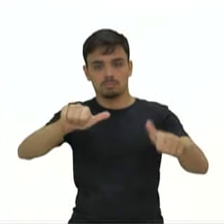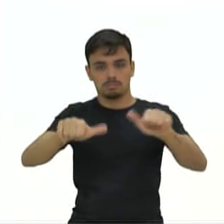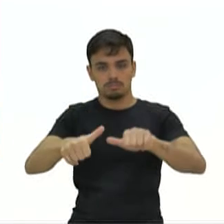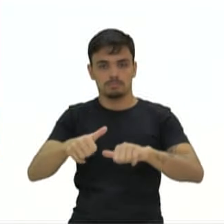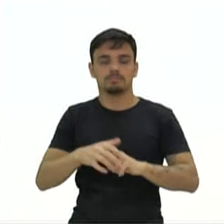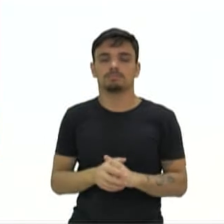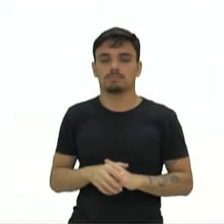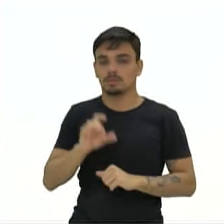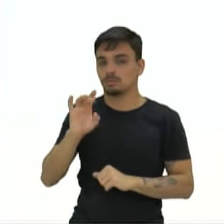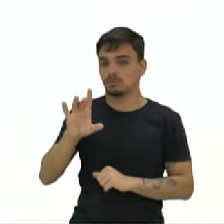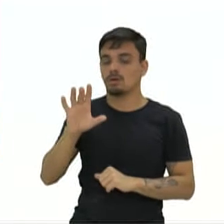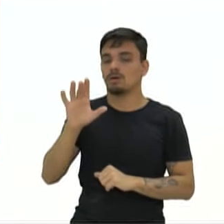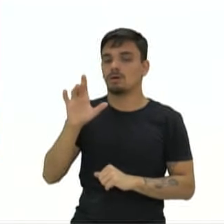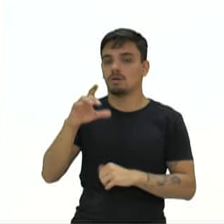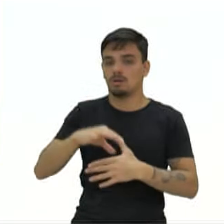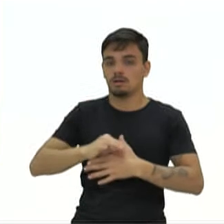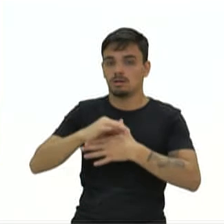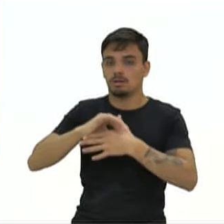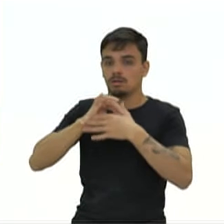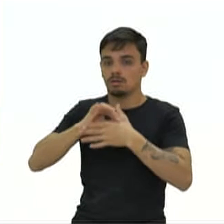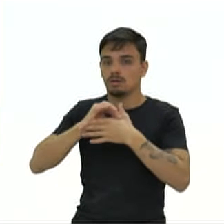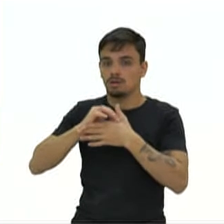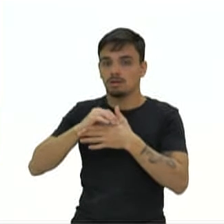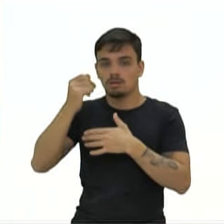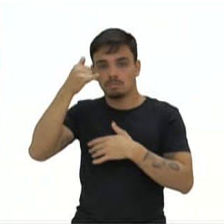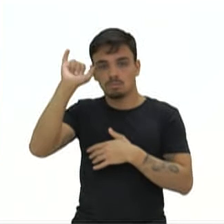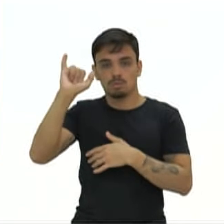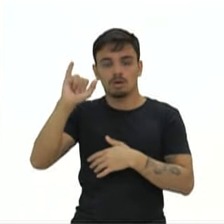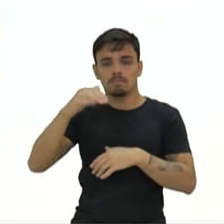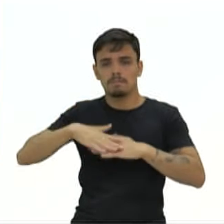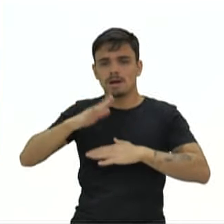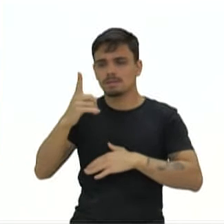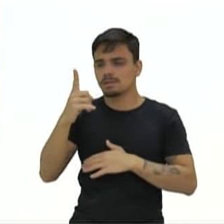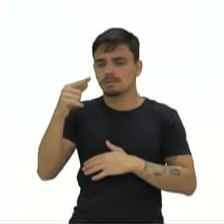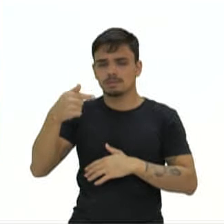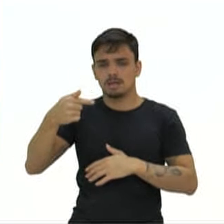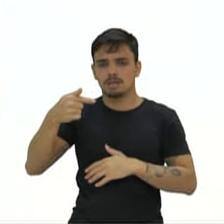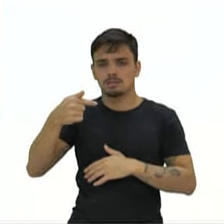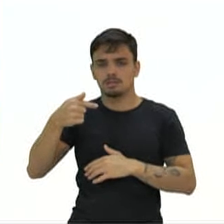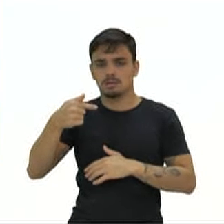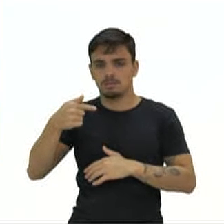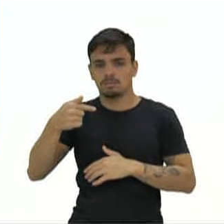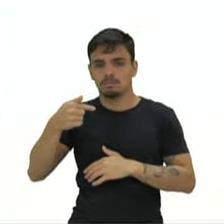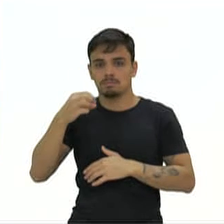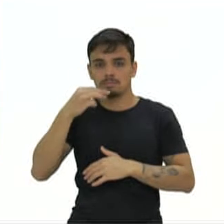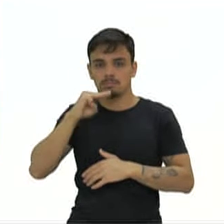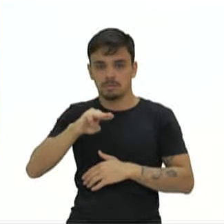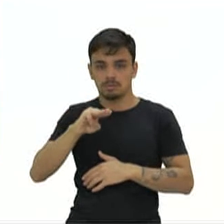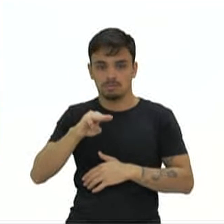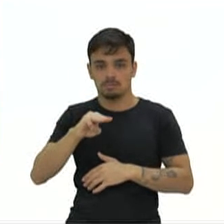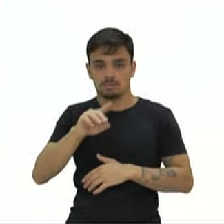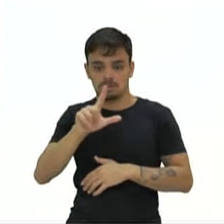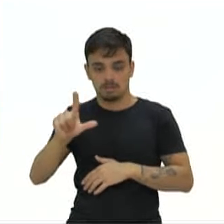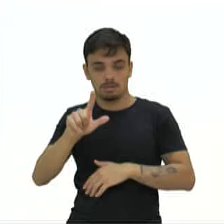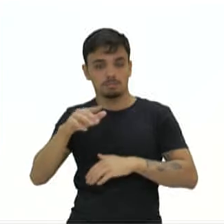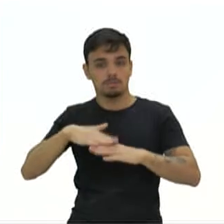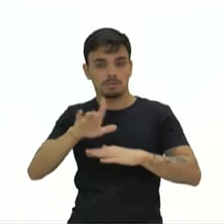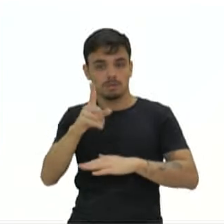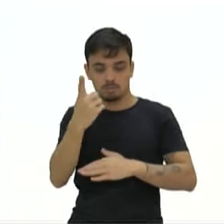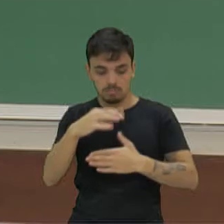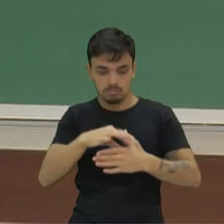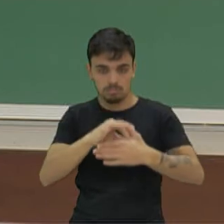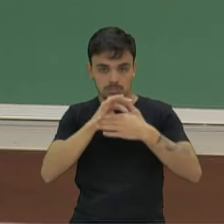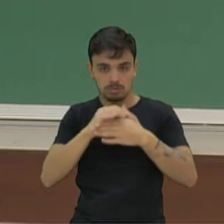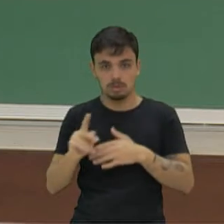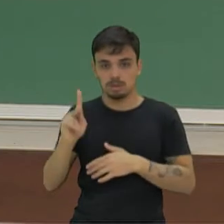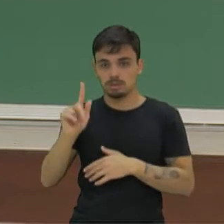ó. Mais de 17 mil litros para que você tenha um quilo de carne ao longo da